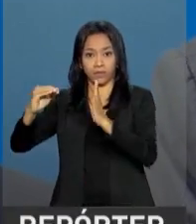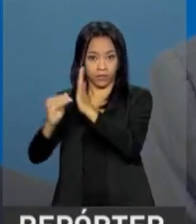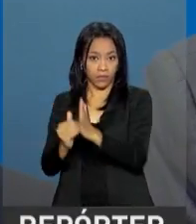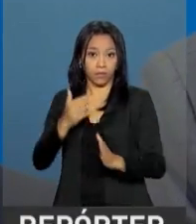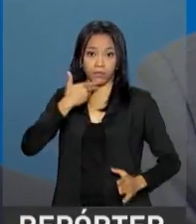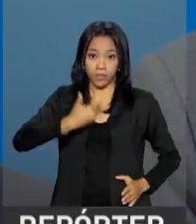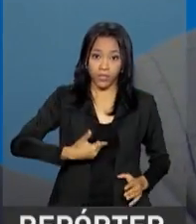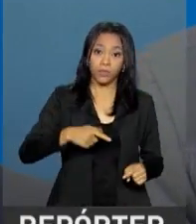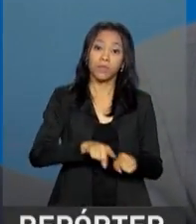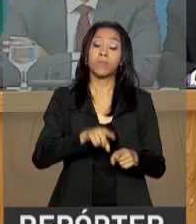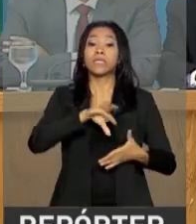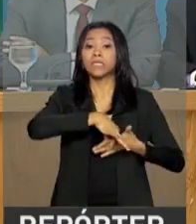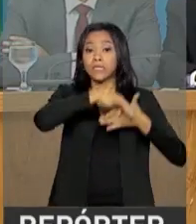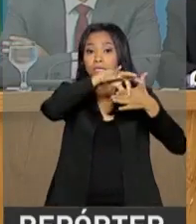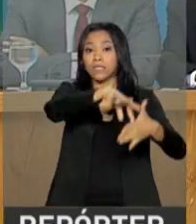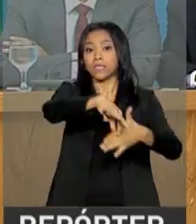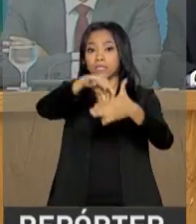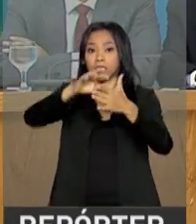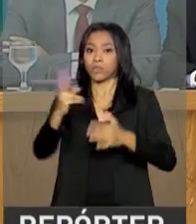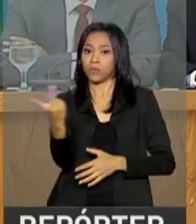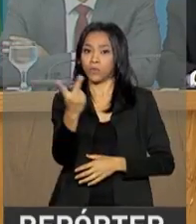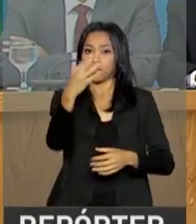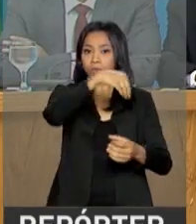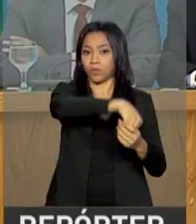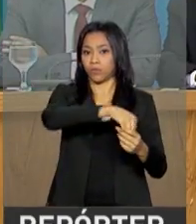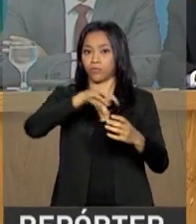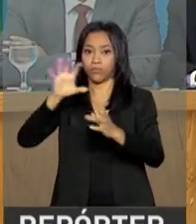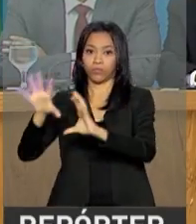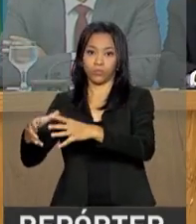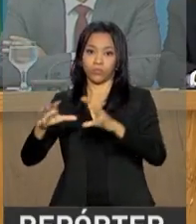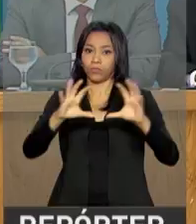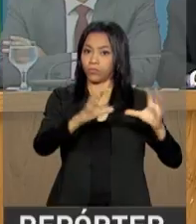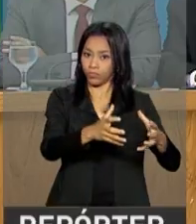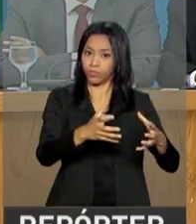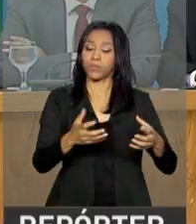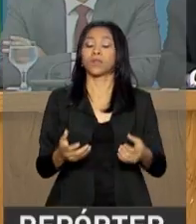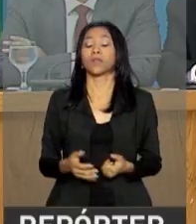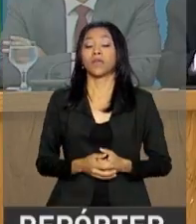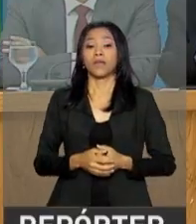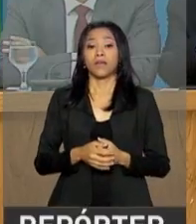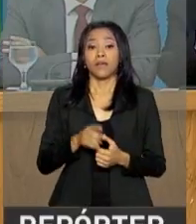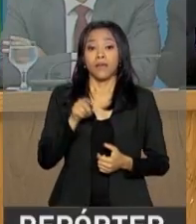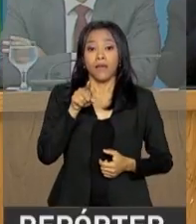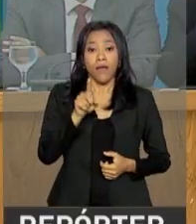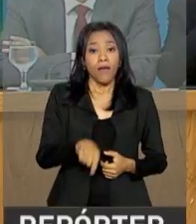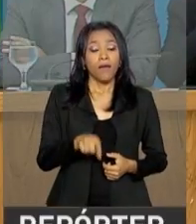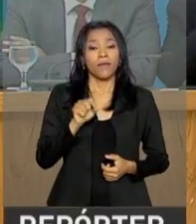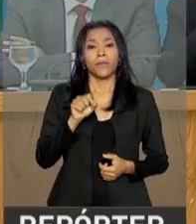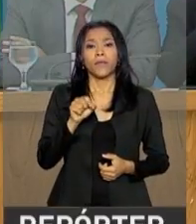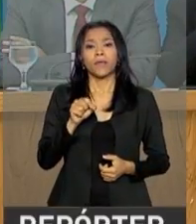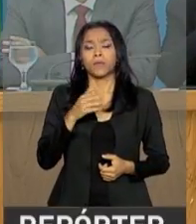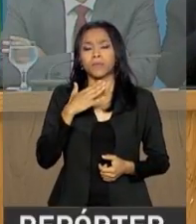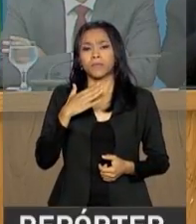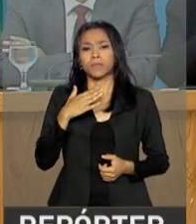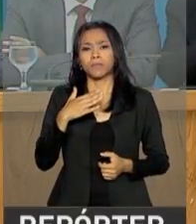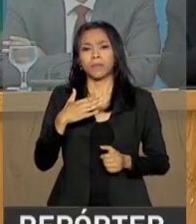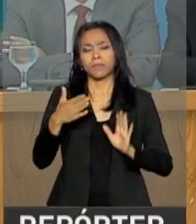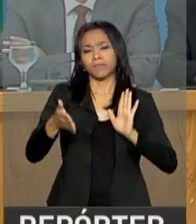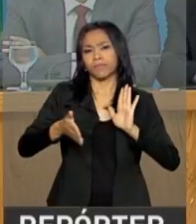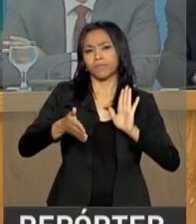no senado e na câmara elencaram o que poderia ser uma pauta